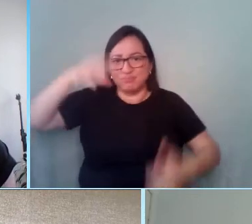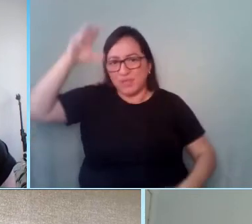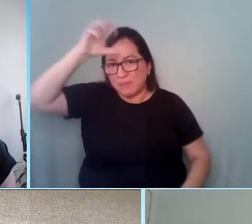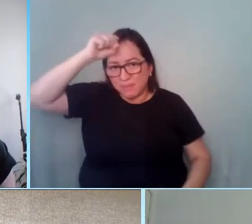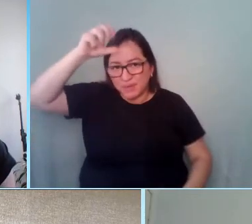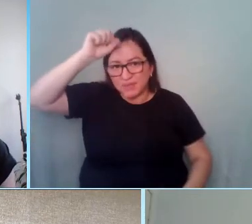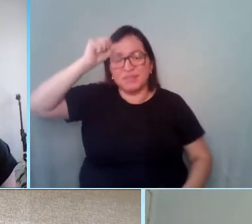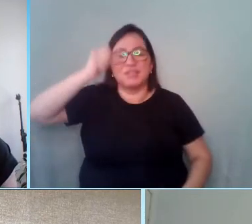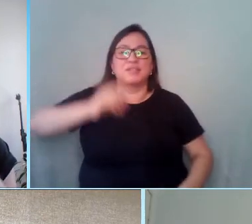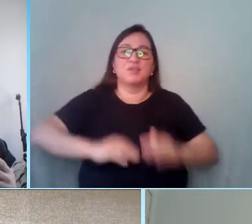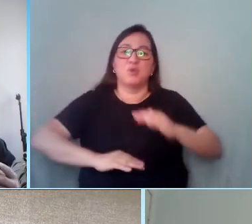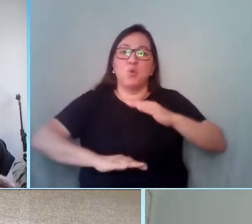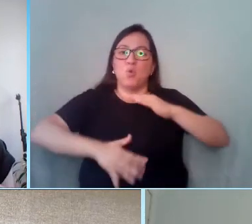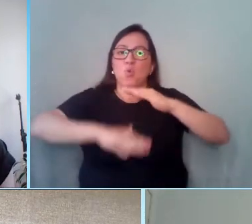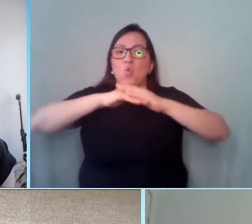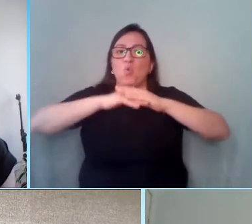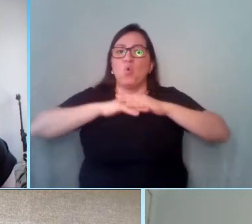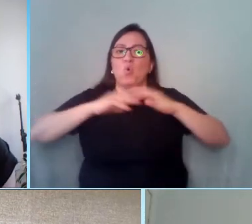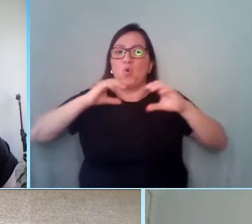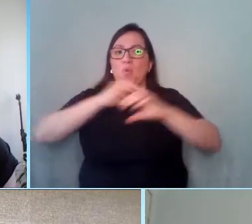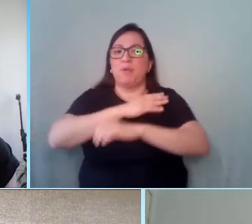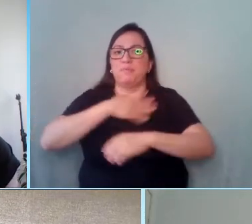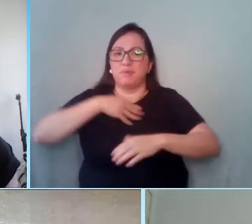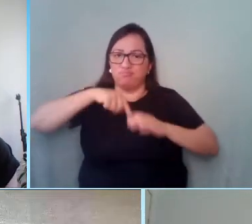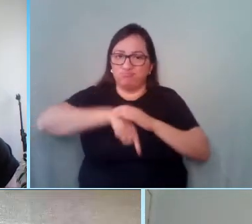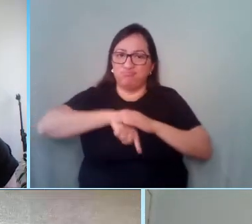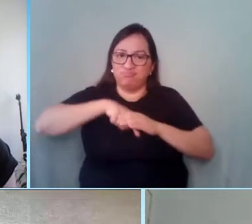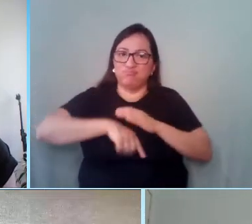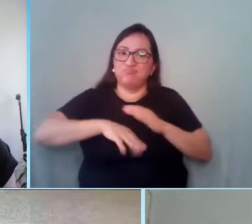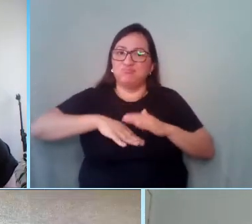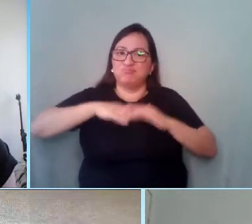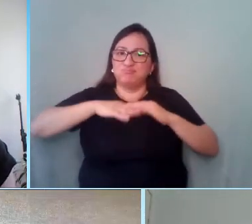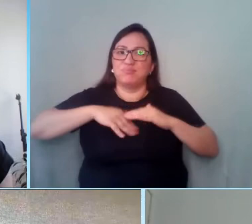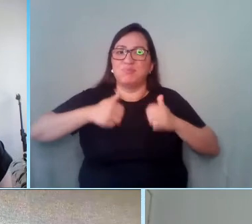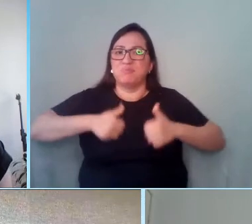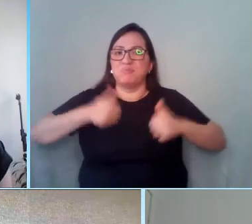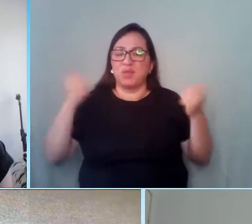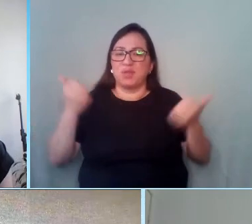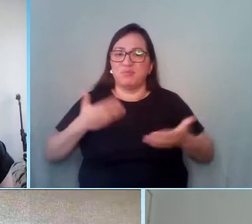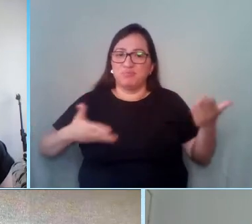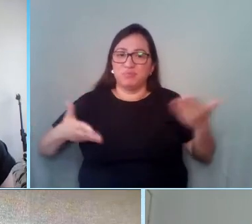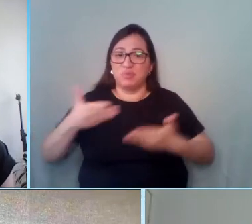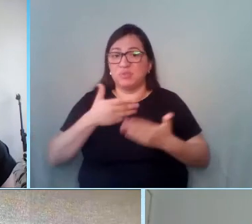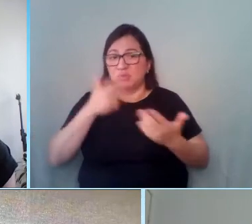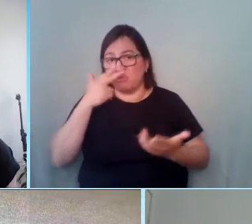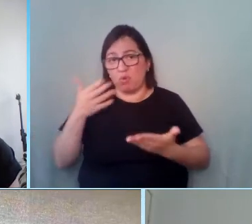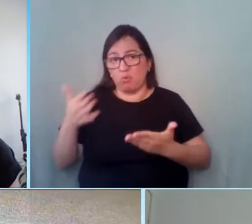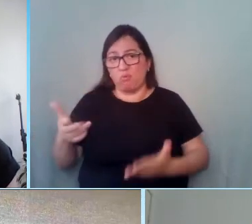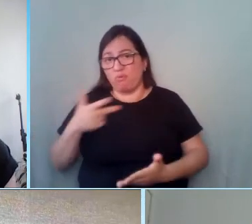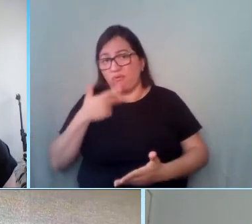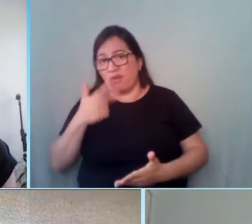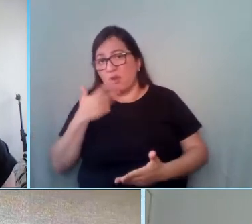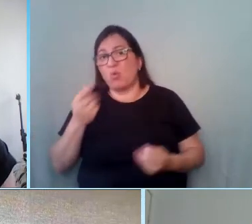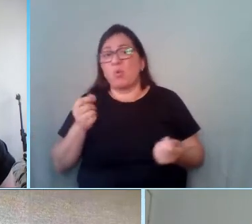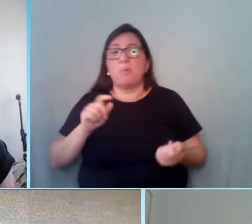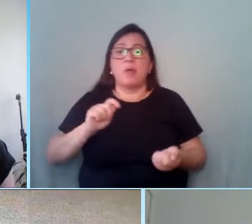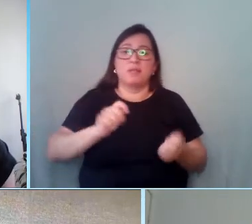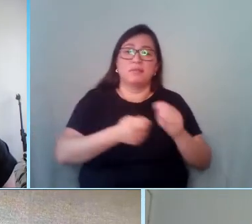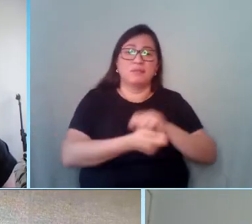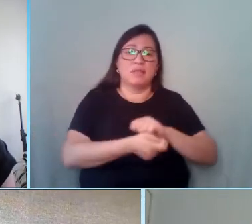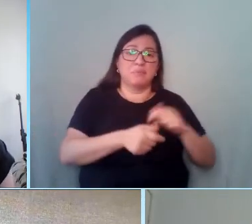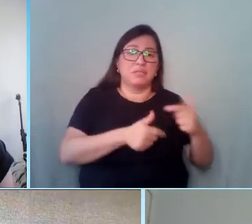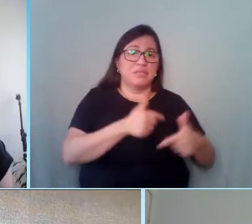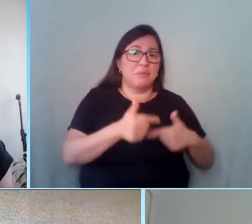fortalecer. A gente passou por uma série de temas aí, né, seja disso que o Paulo falou, de como que a gente adapta o trabalho em tempos